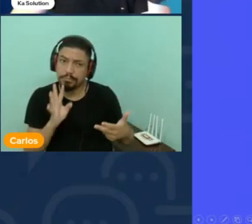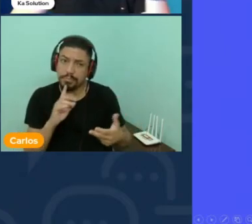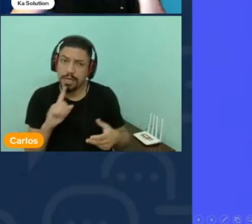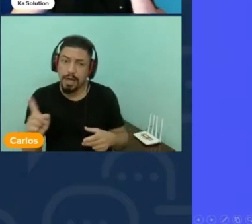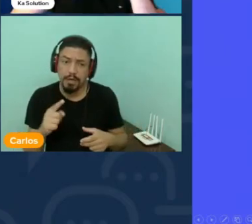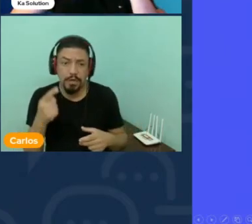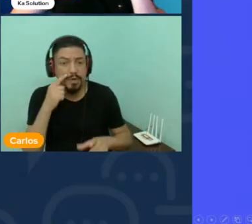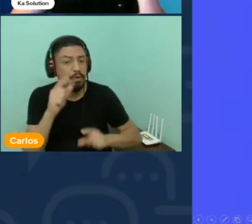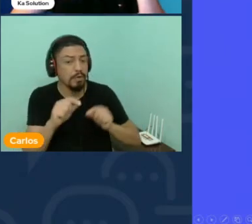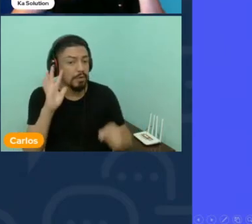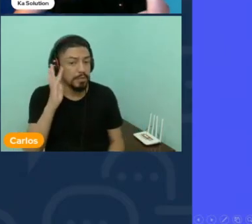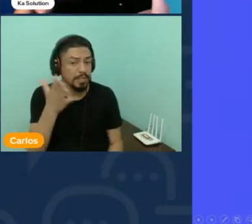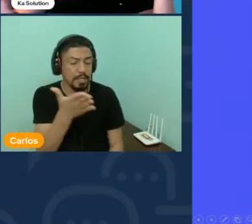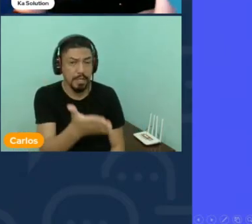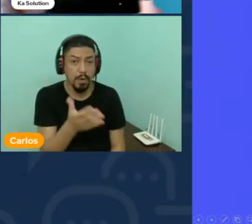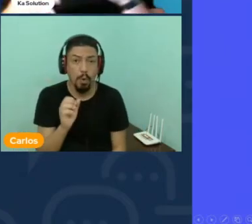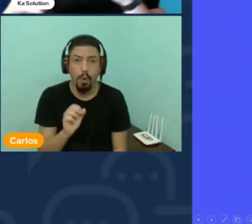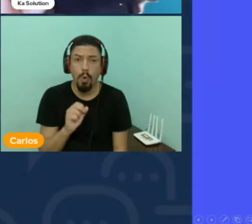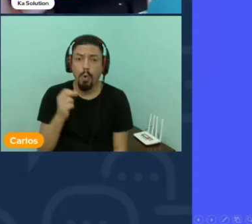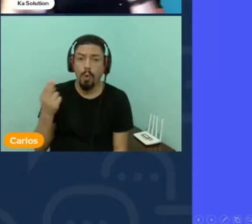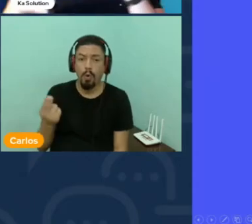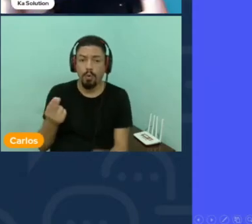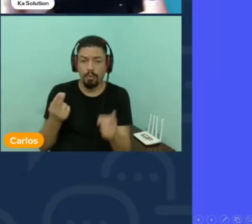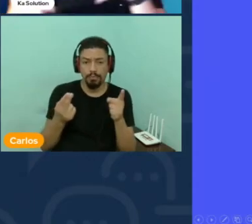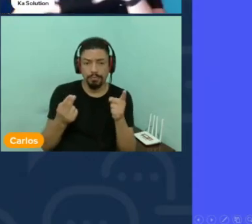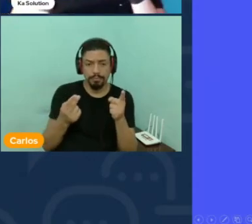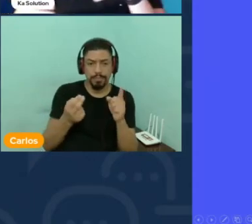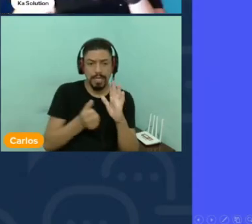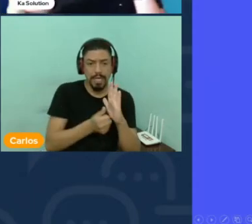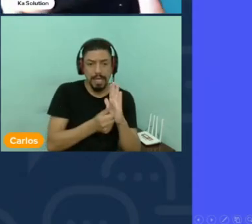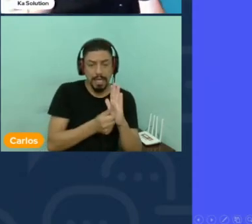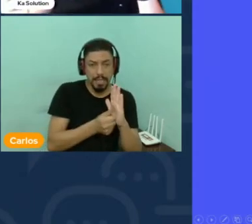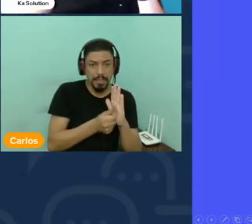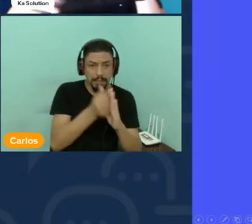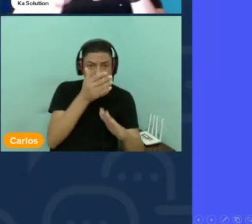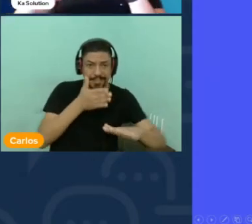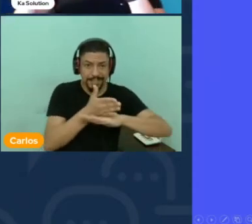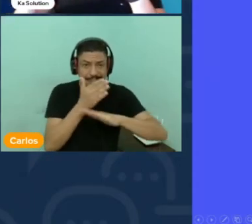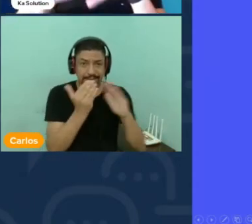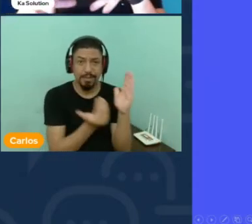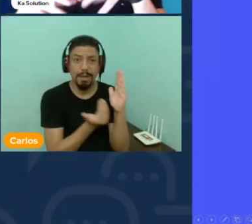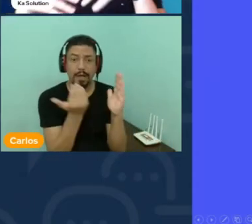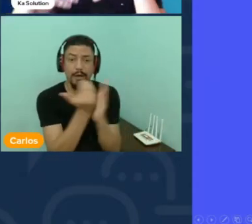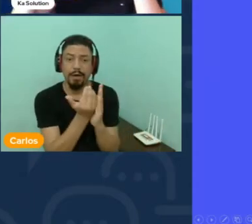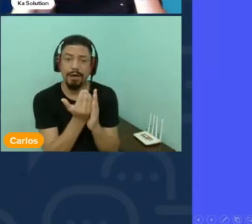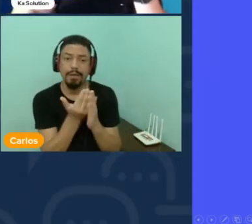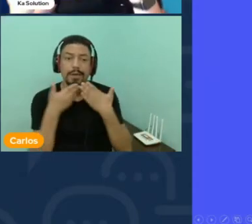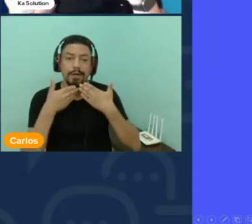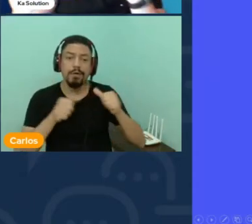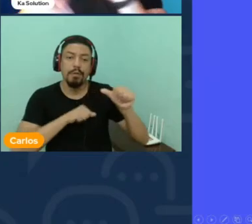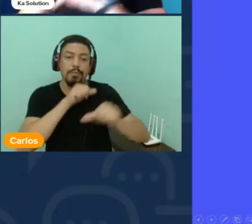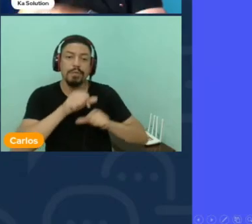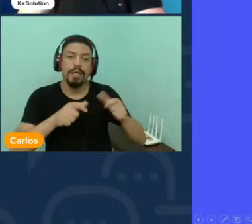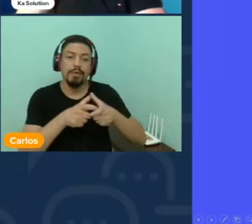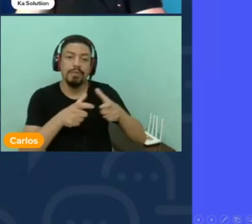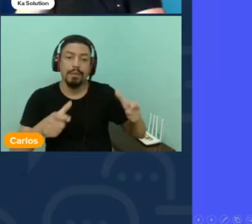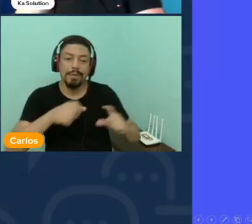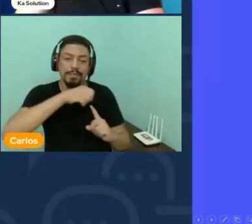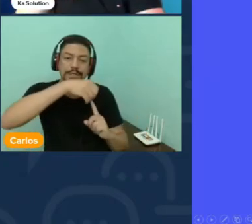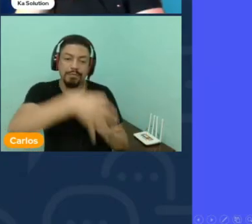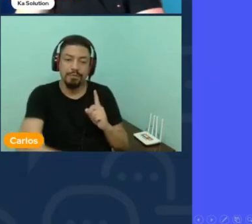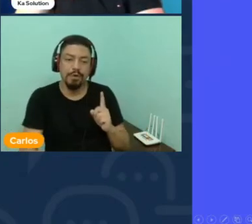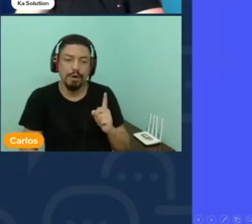coisa acontecendo. Ou a demanda de acesso ali está muito alta, é melhor alterar o tamanho do seu